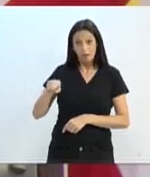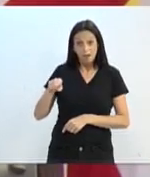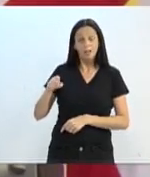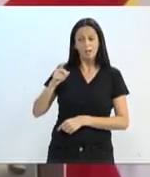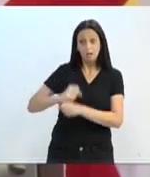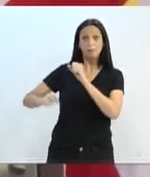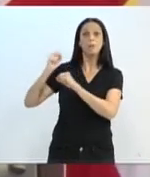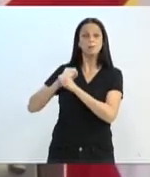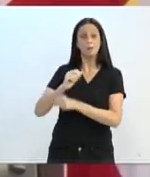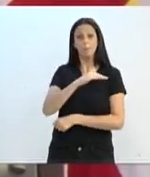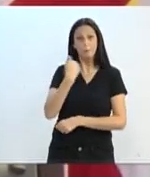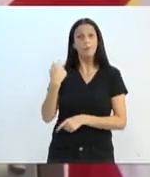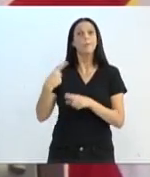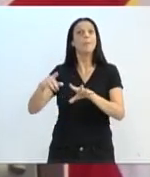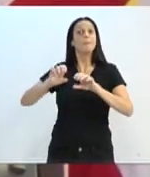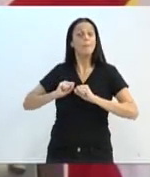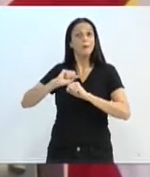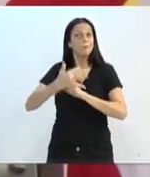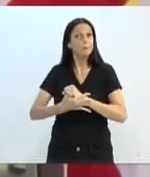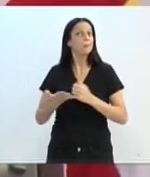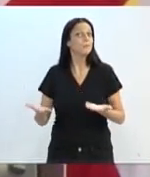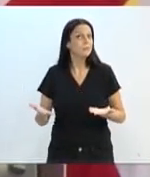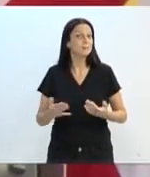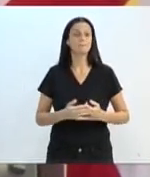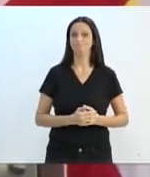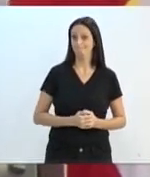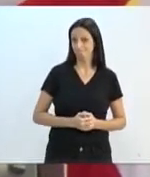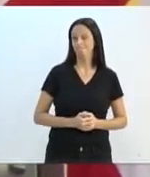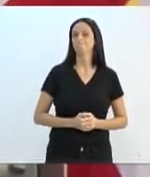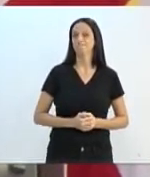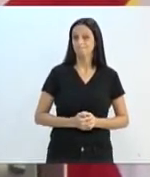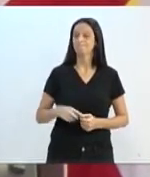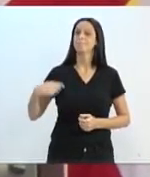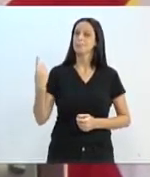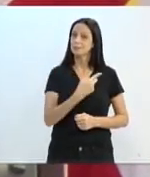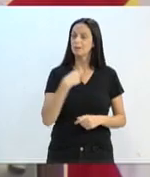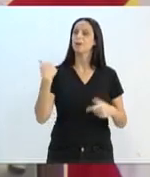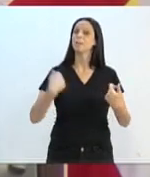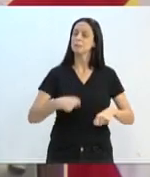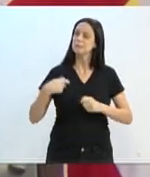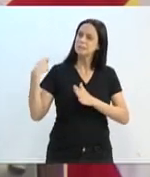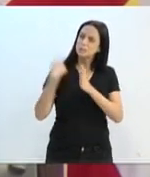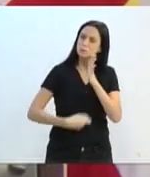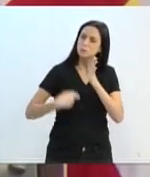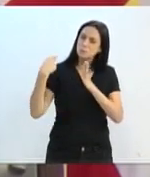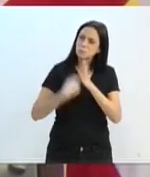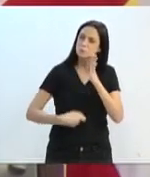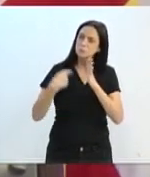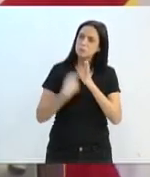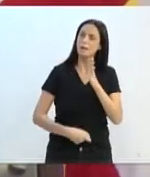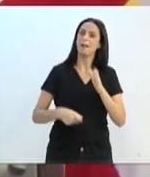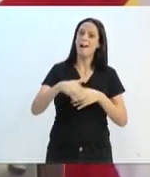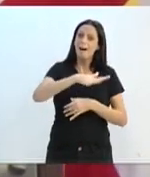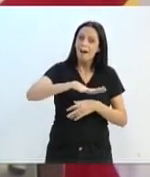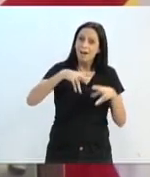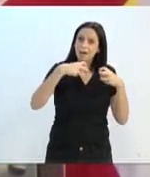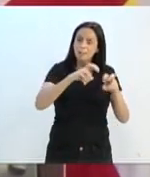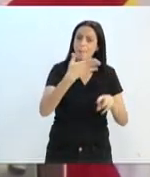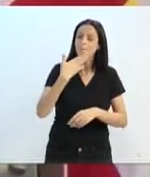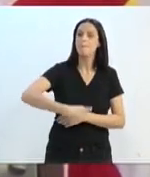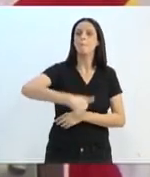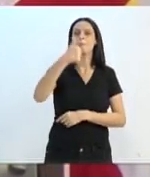ano por causa do Covid-19. E então, assim, ó, nós temos que brigar e lutar para que tenha melhorias aí nesse